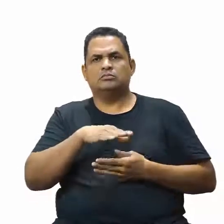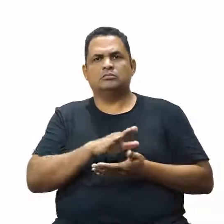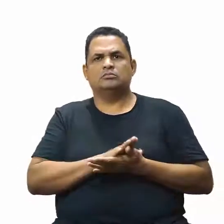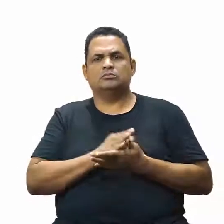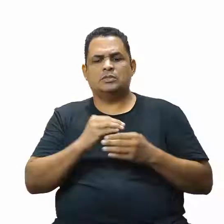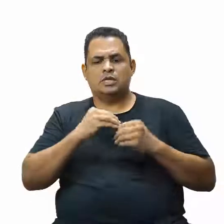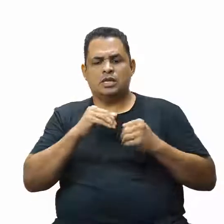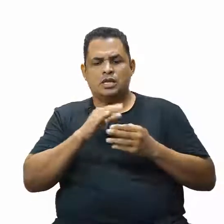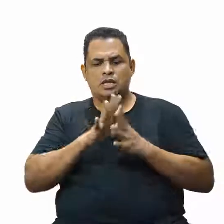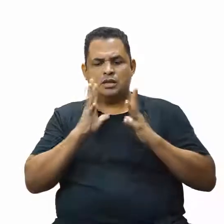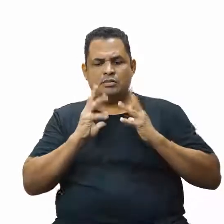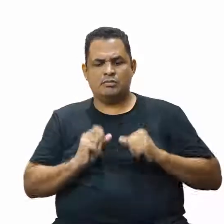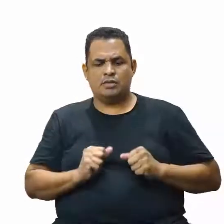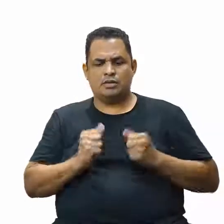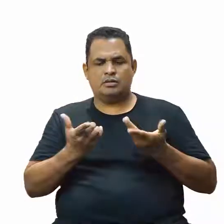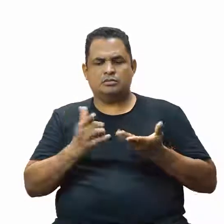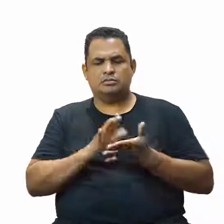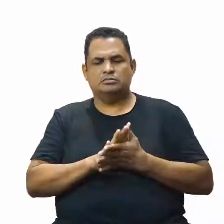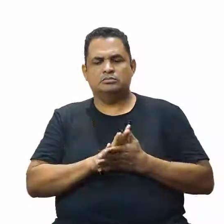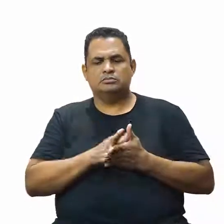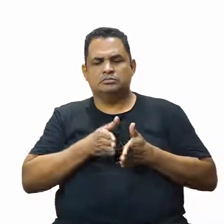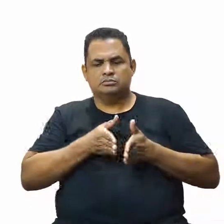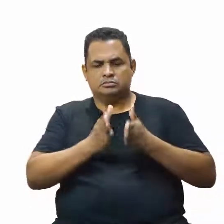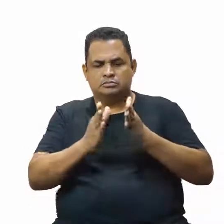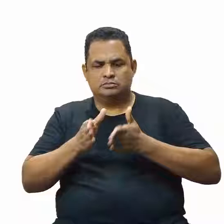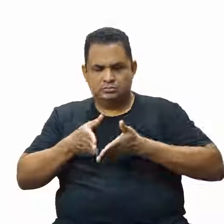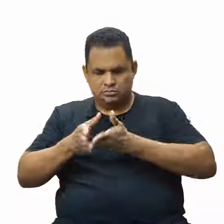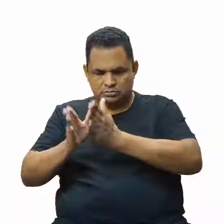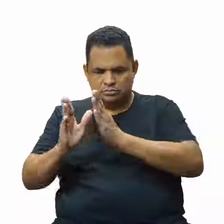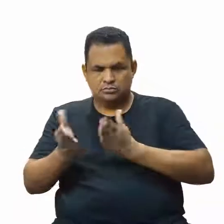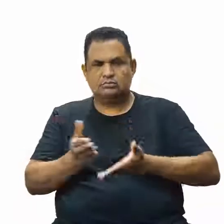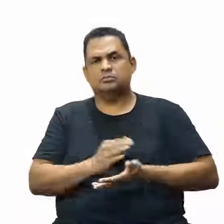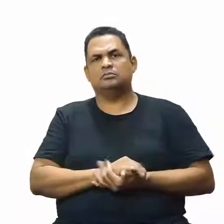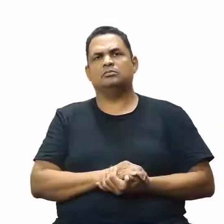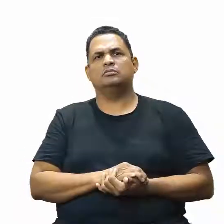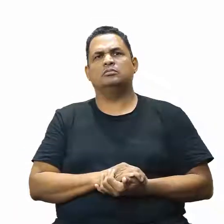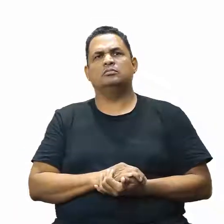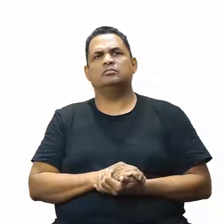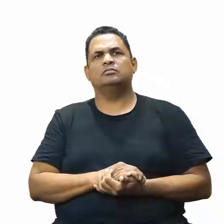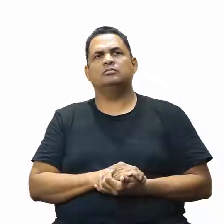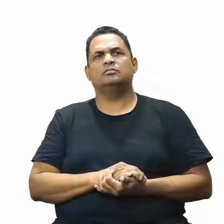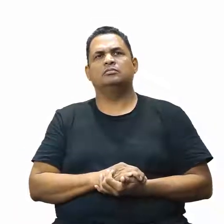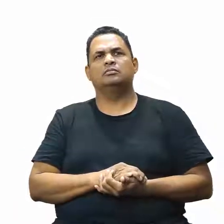desobstruir o canal ou limpar as trilhas.